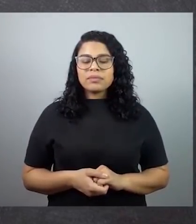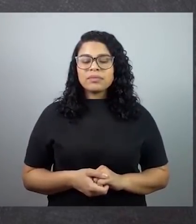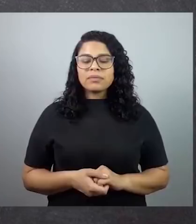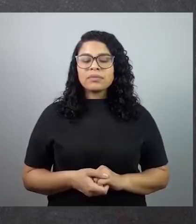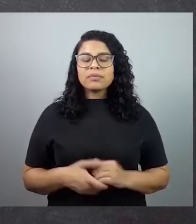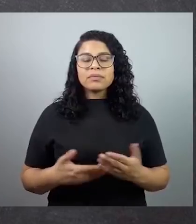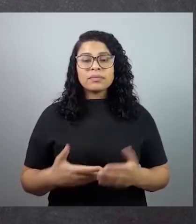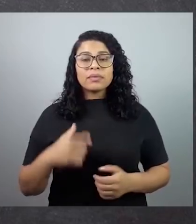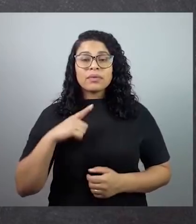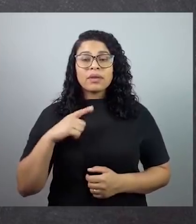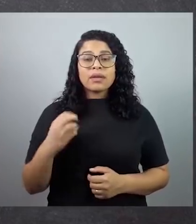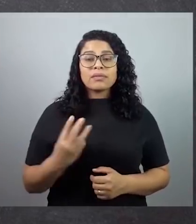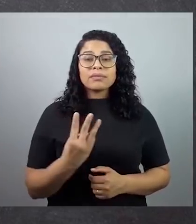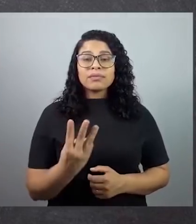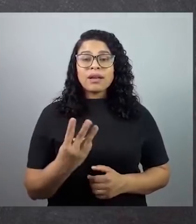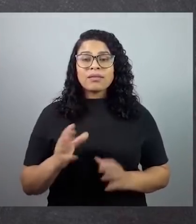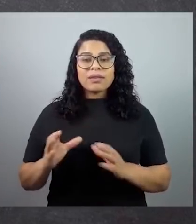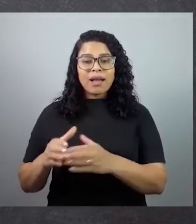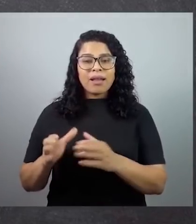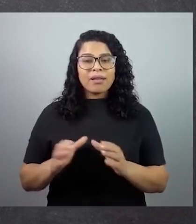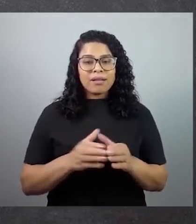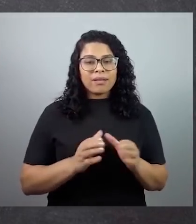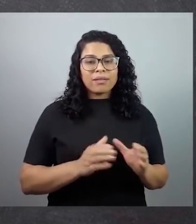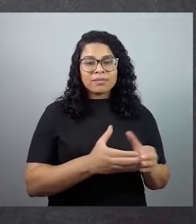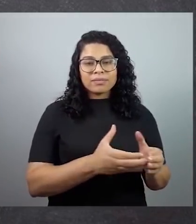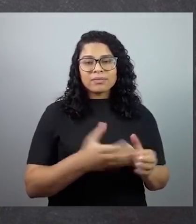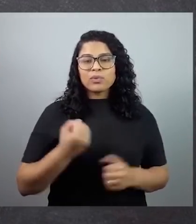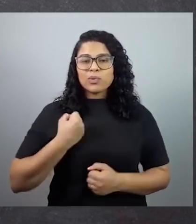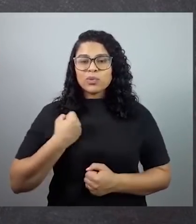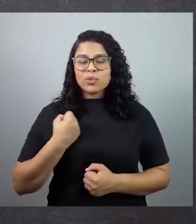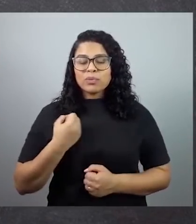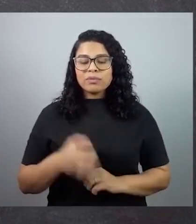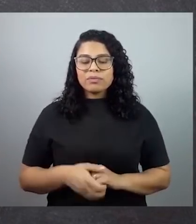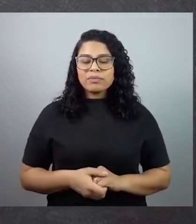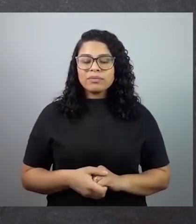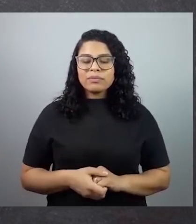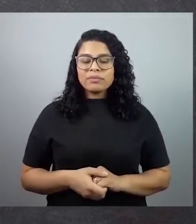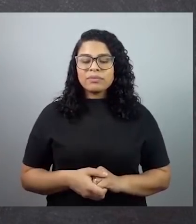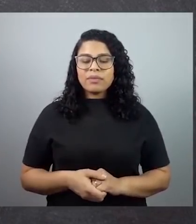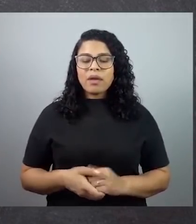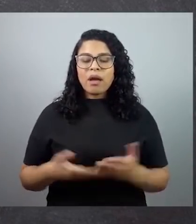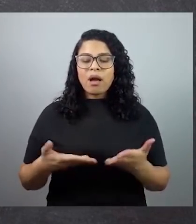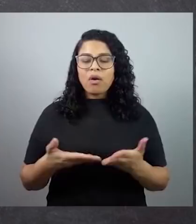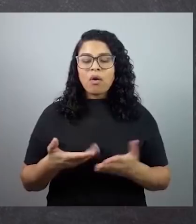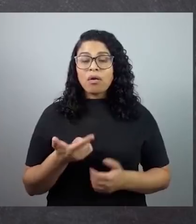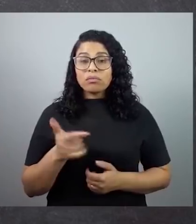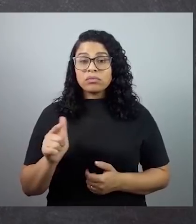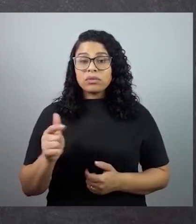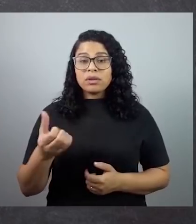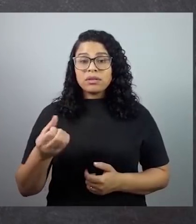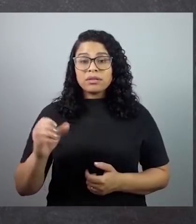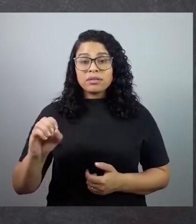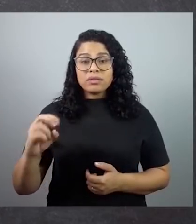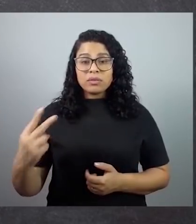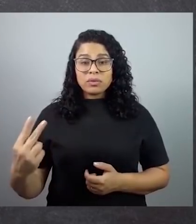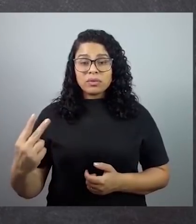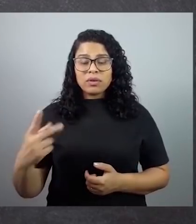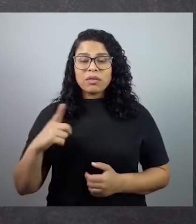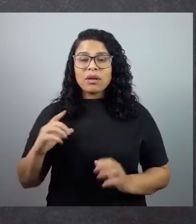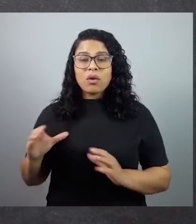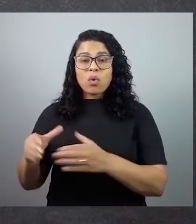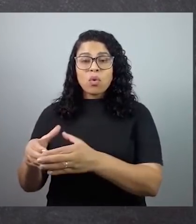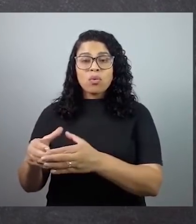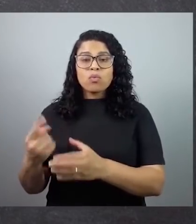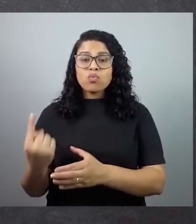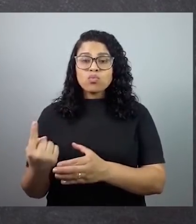temos 3 classes de números. Agora, este aqui tem uma classe só, porque não tem nenhum pontinho, tem